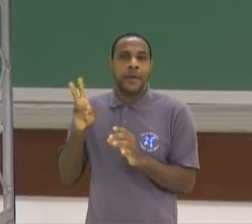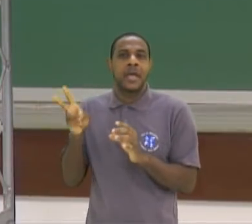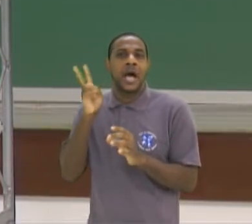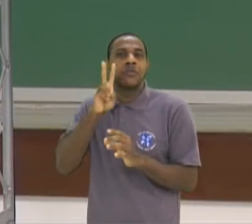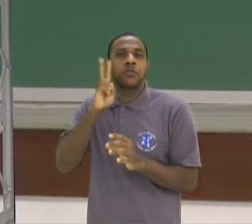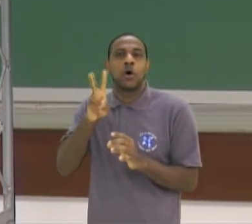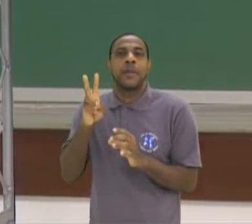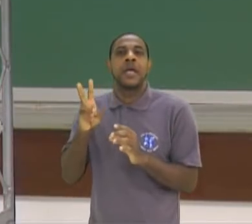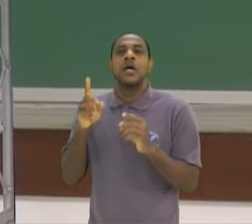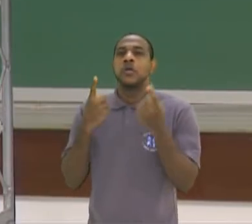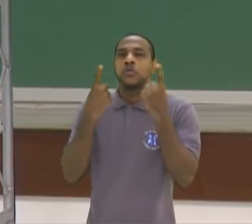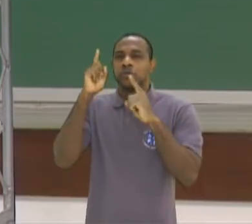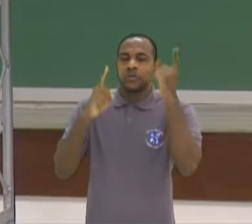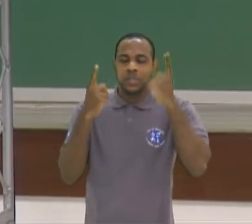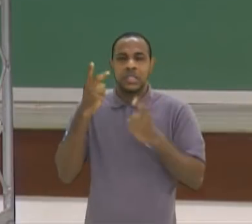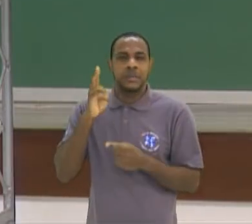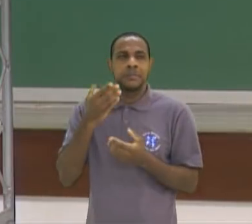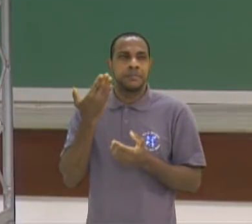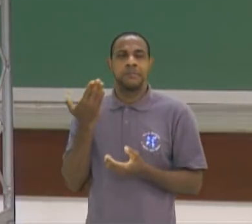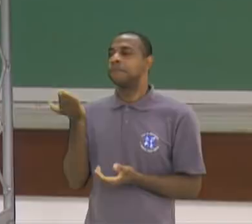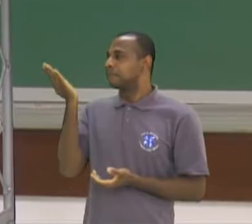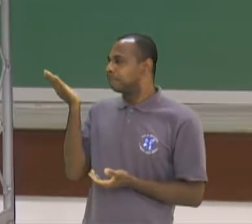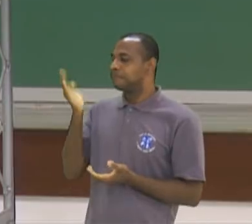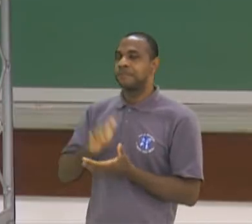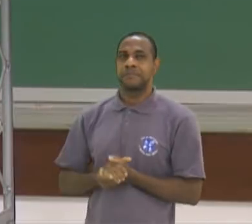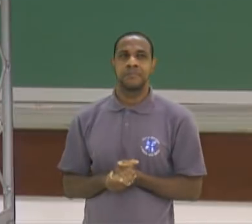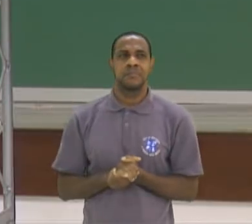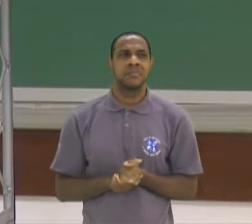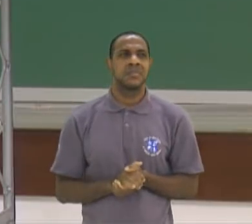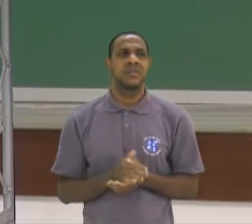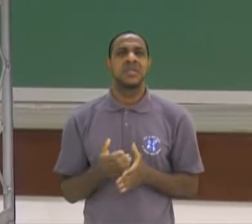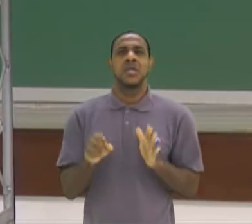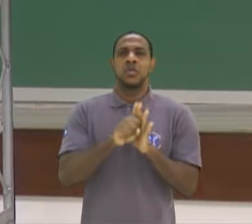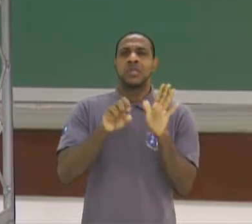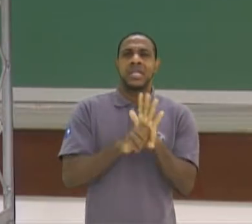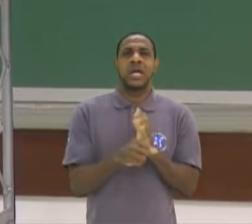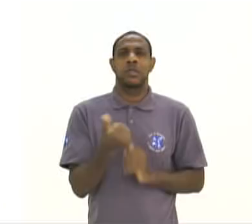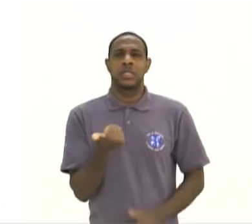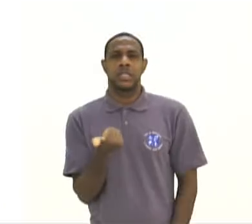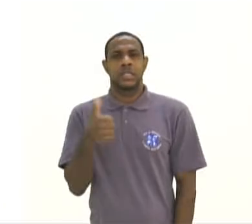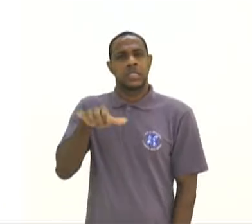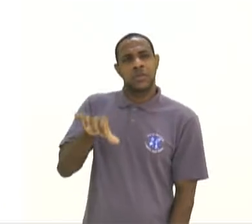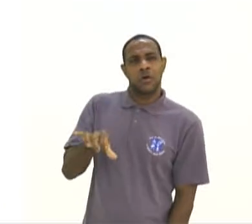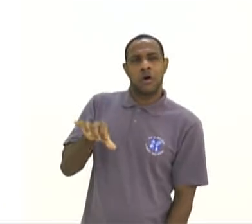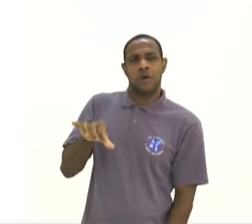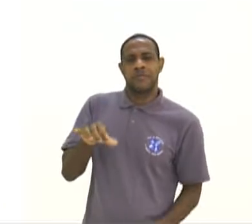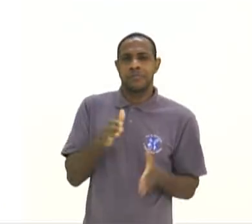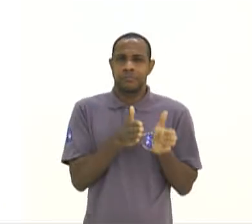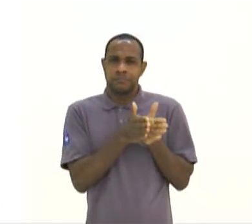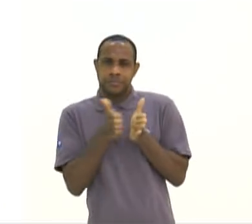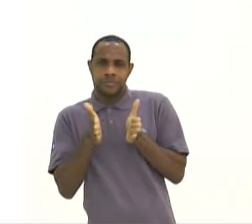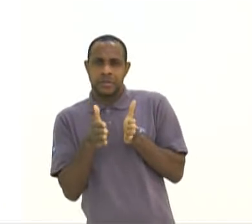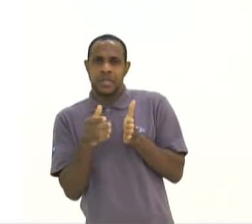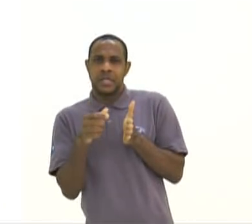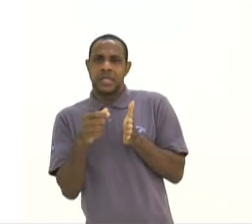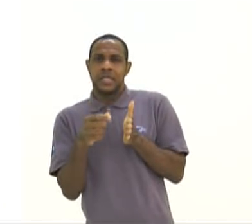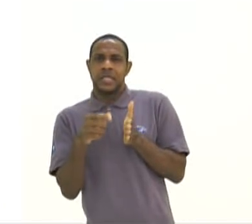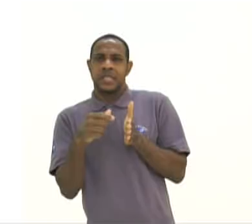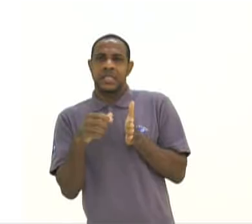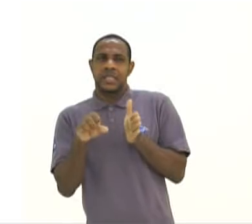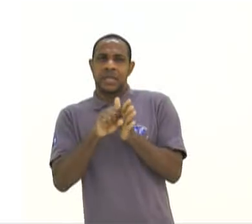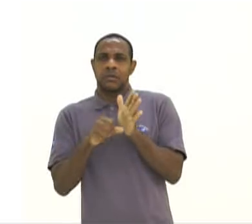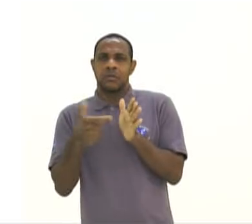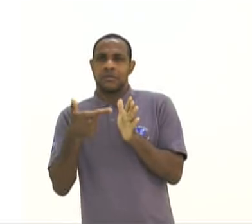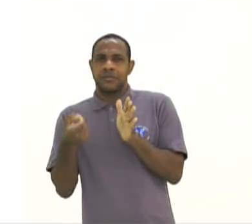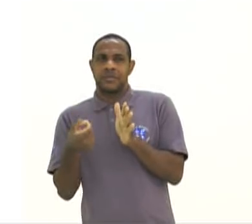do país que estamos falando. No século XIX e início do século XX, o Chile teve